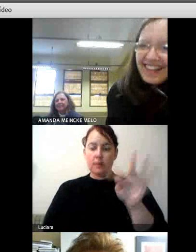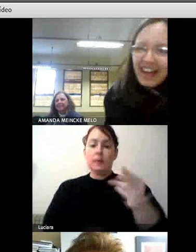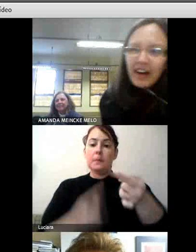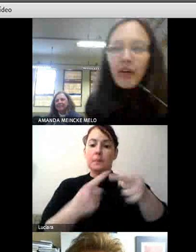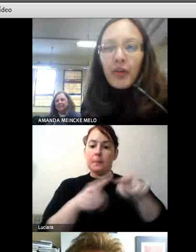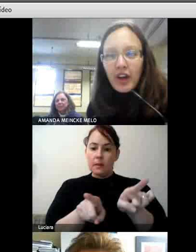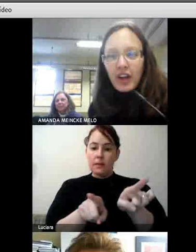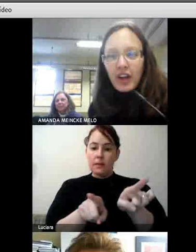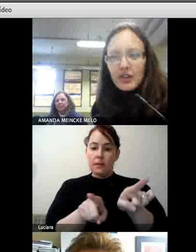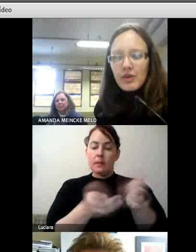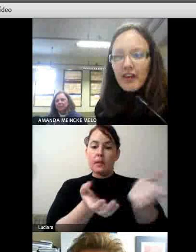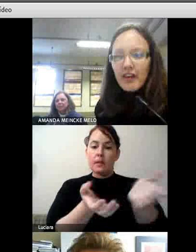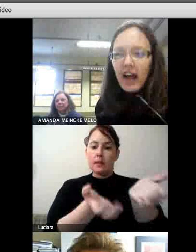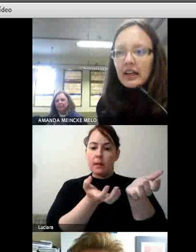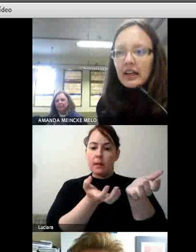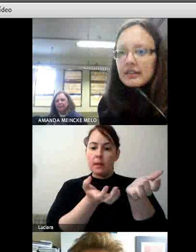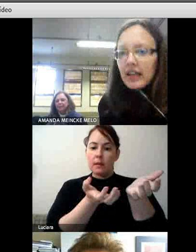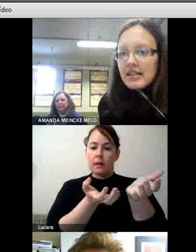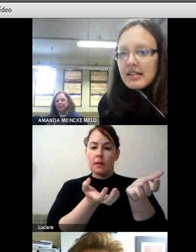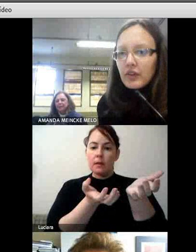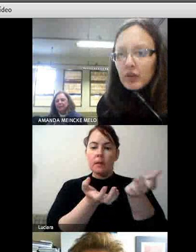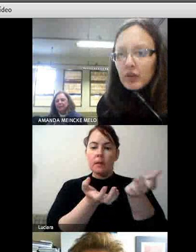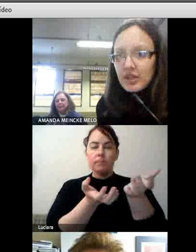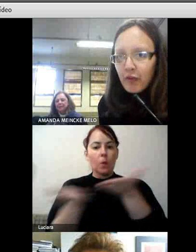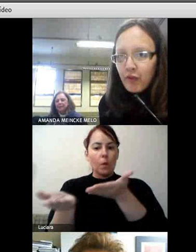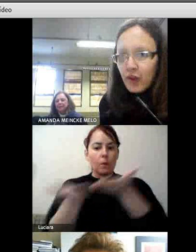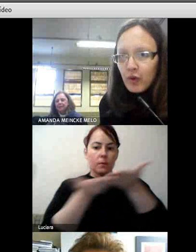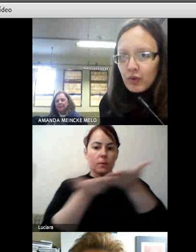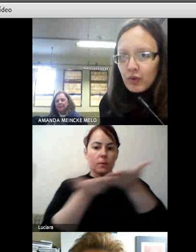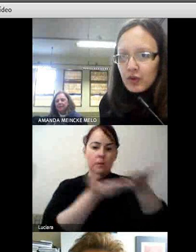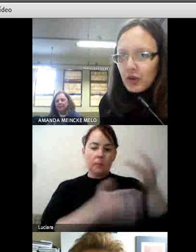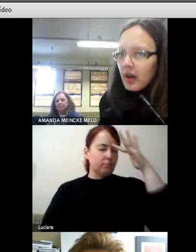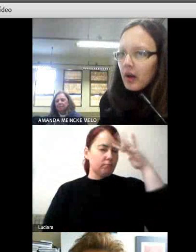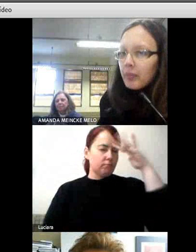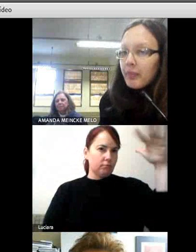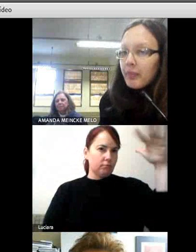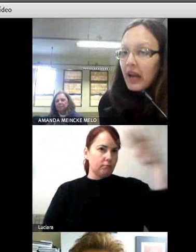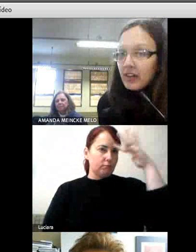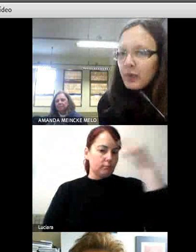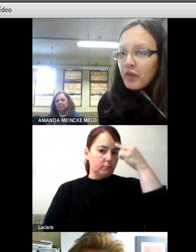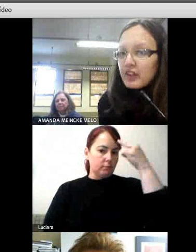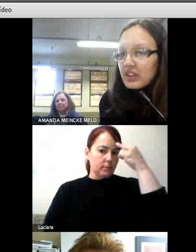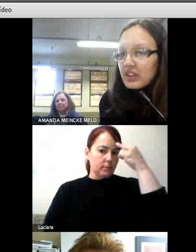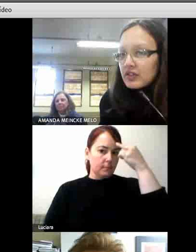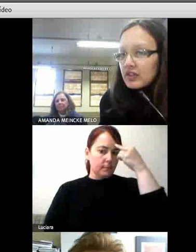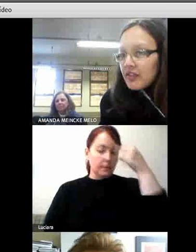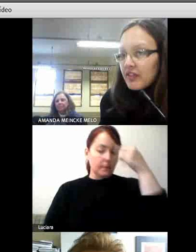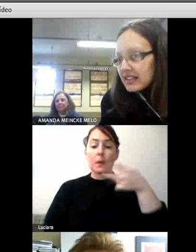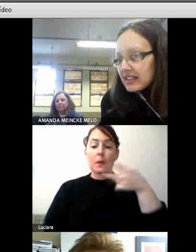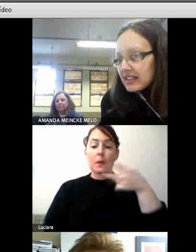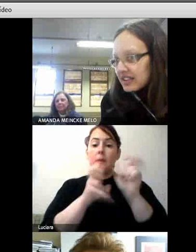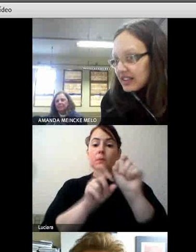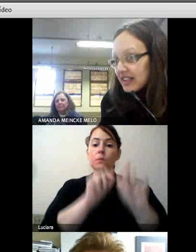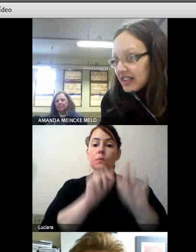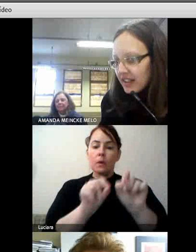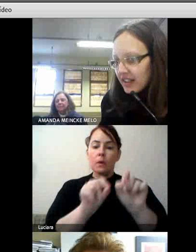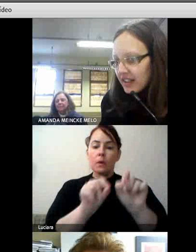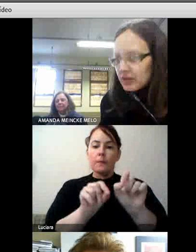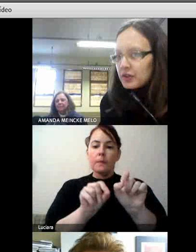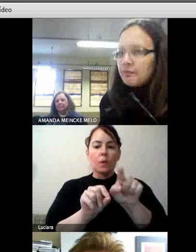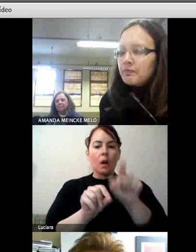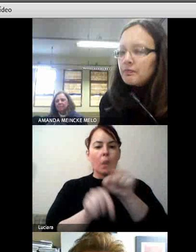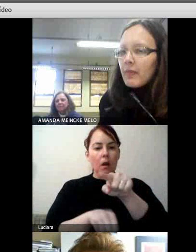Né? Eu noto a sua fala trazendo alguns muito desafios para nós, professores conosco, universitários e